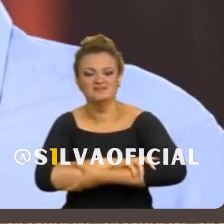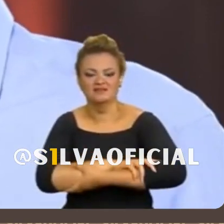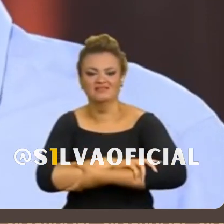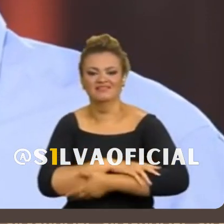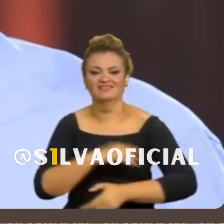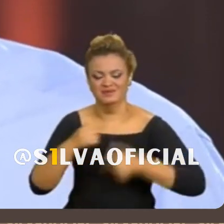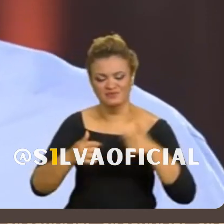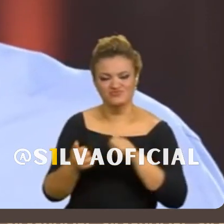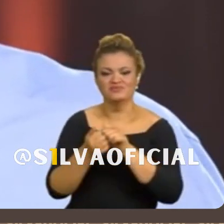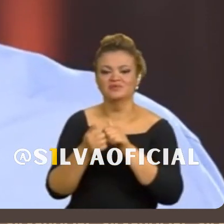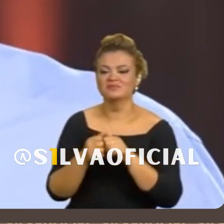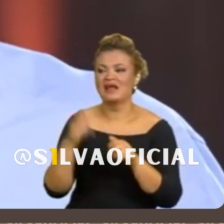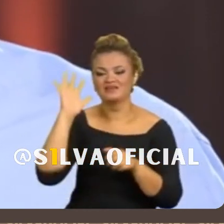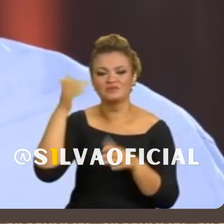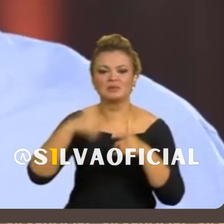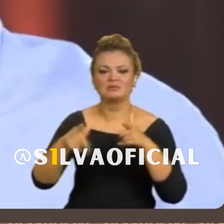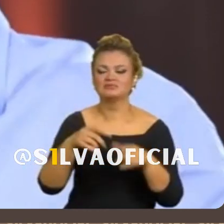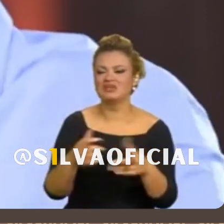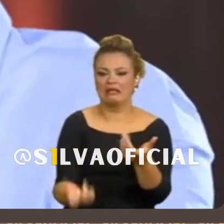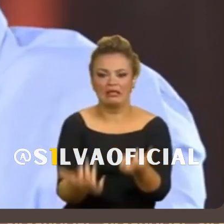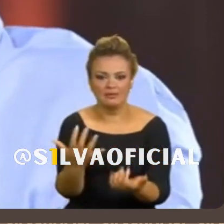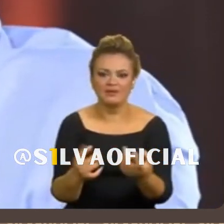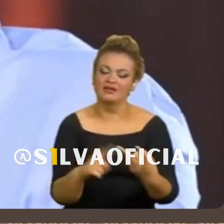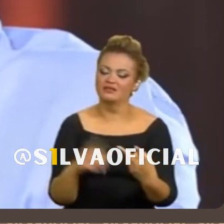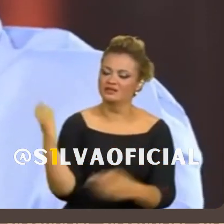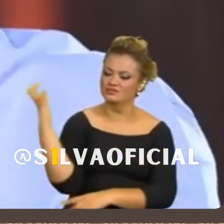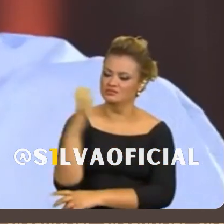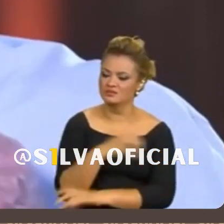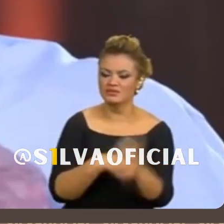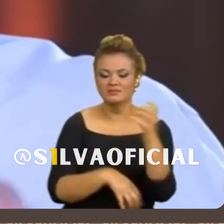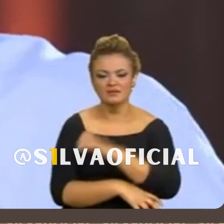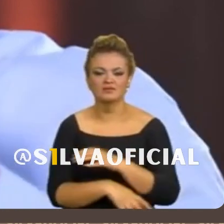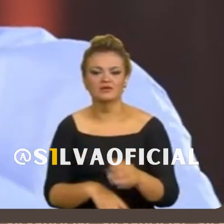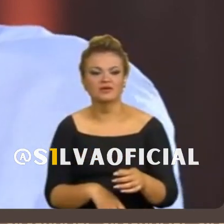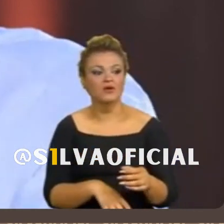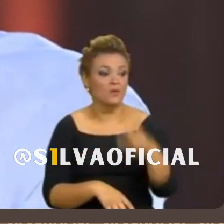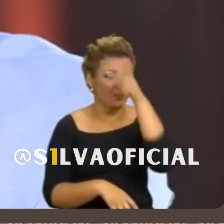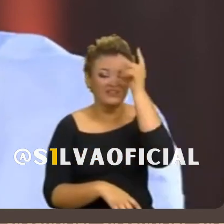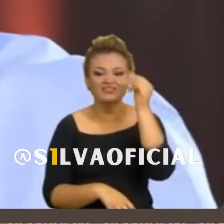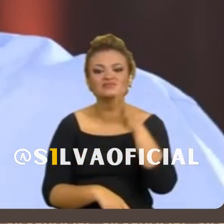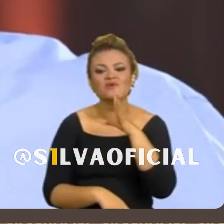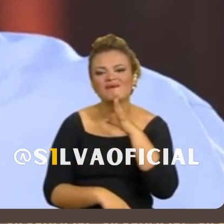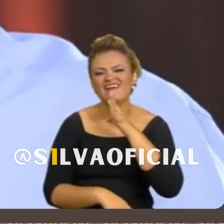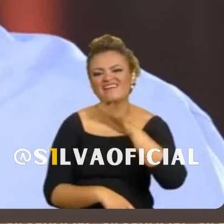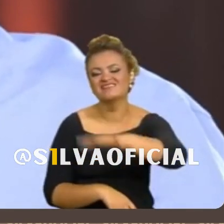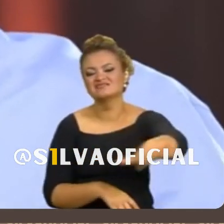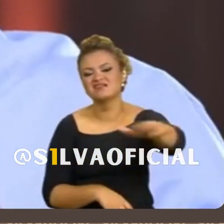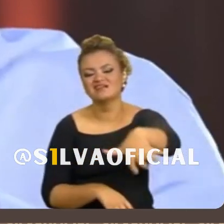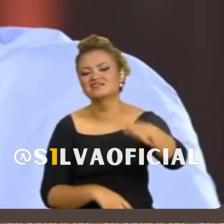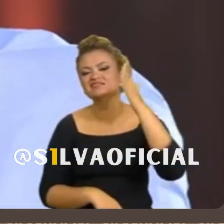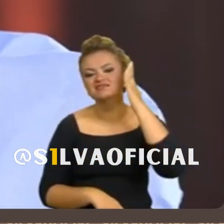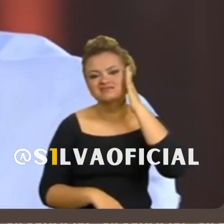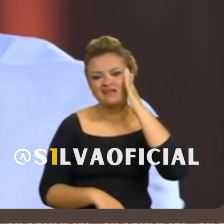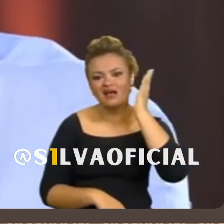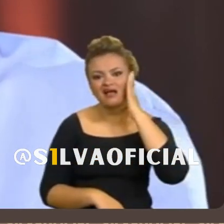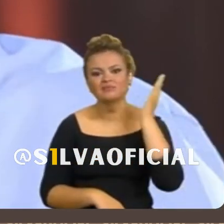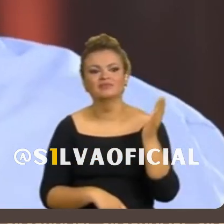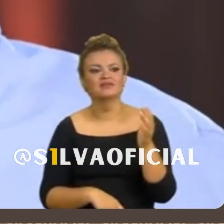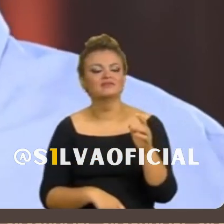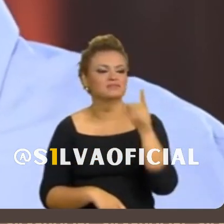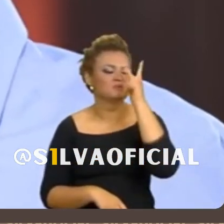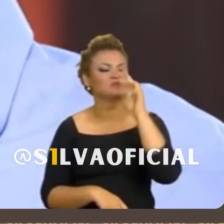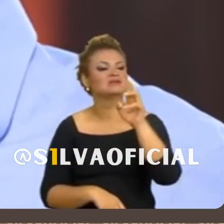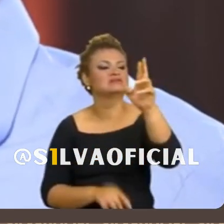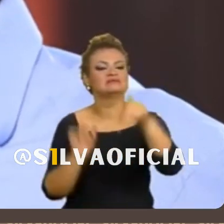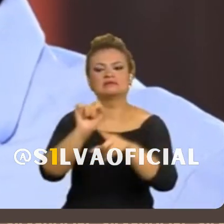queimadas, no combate ao desmatamento. O prefeito está próximo do terreno, o prefeito sabe quem é o dono da fazenda, o prefeito sabe quem é a pessoa que